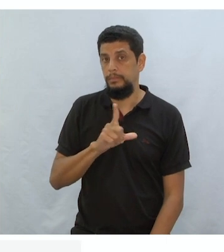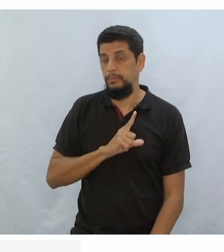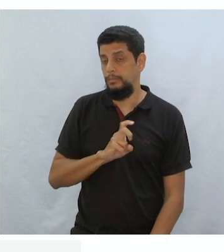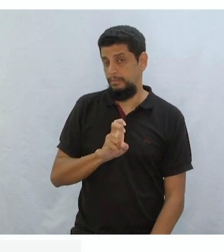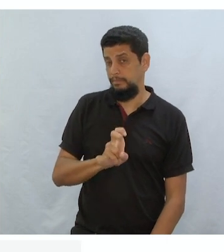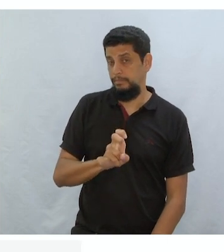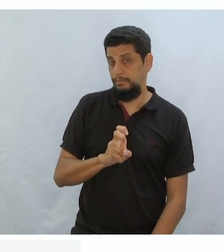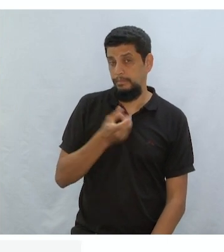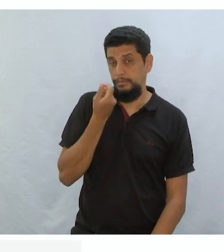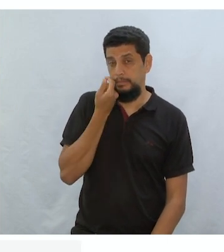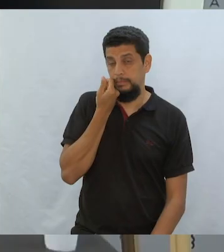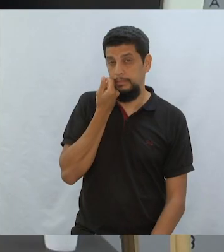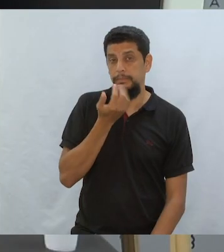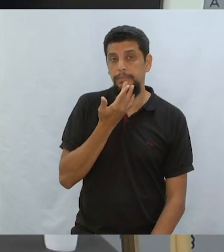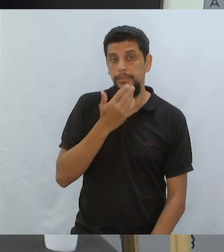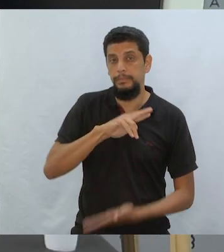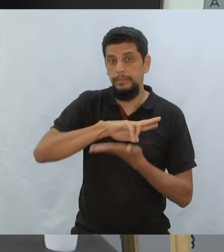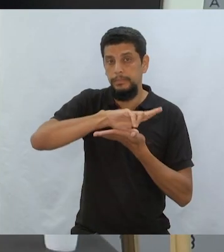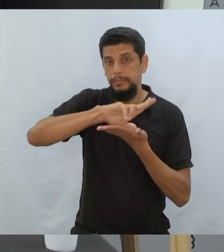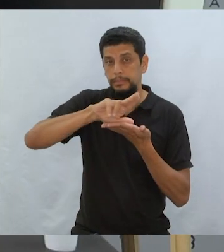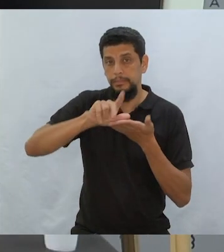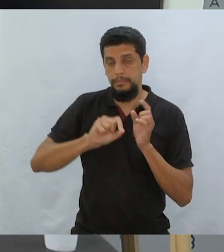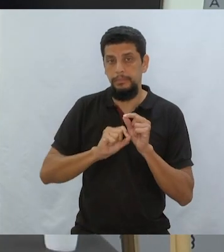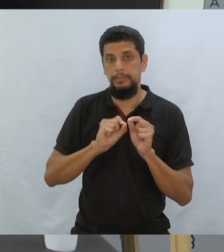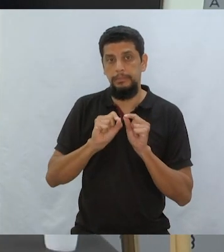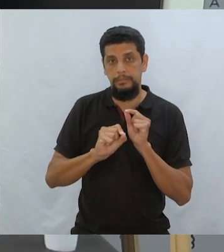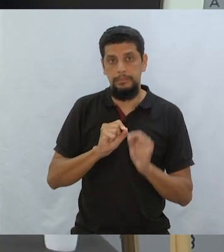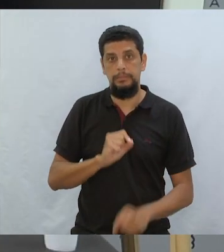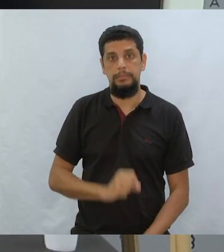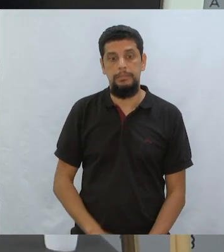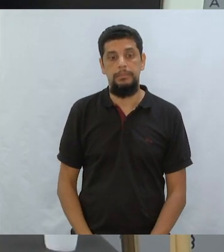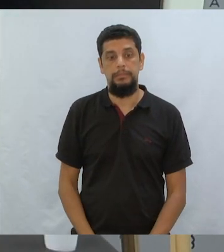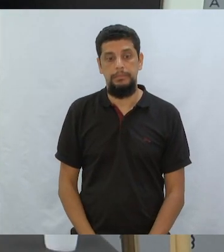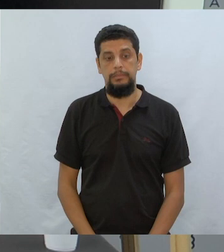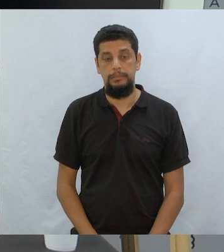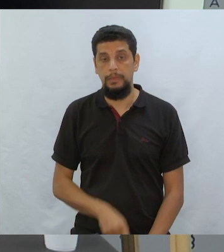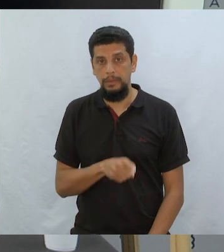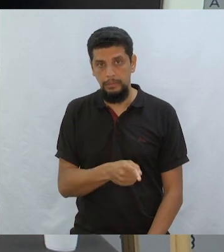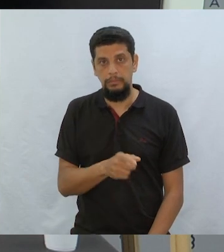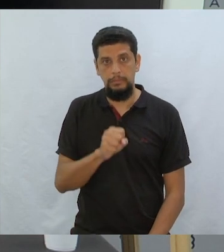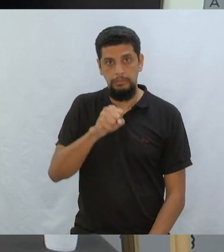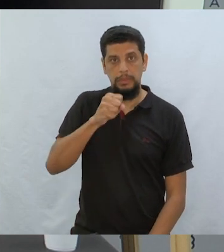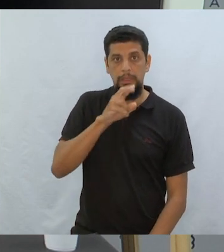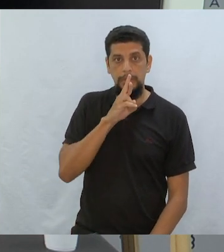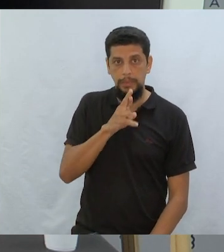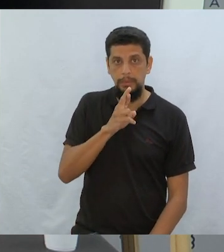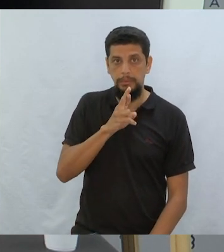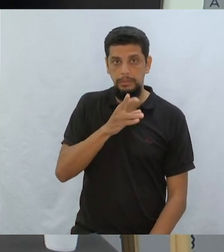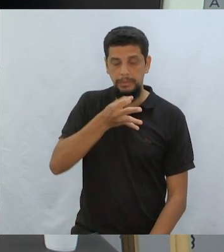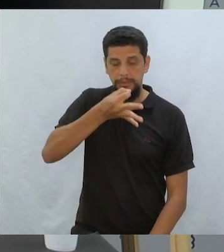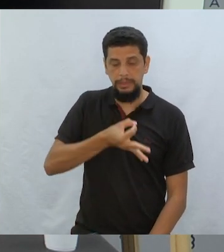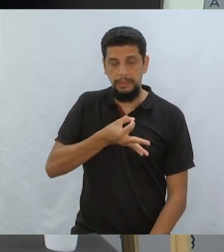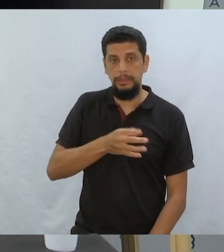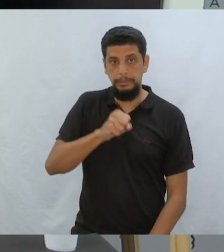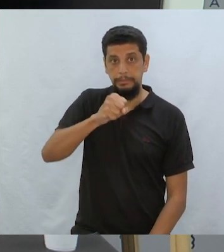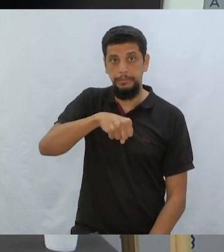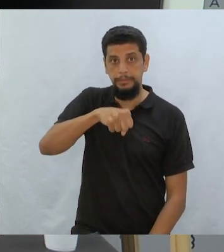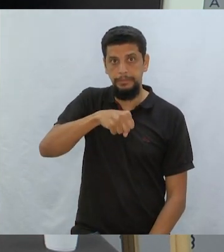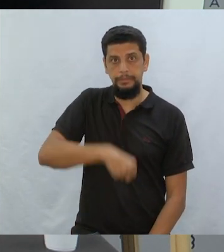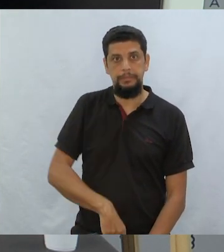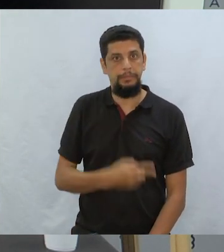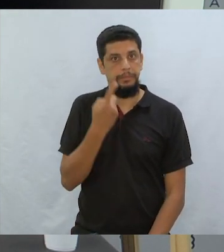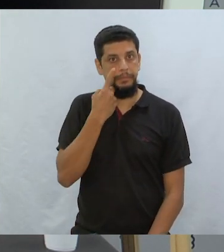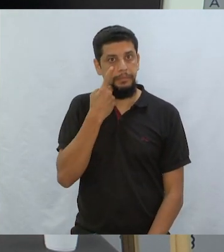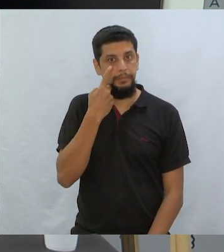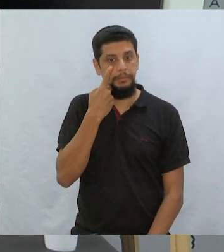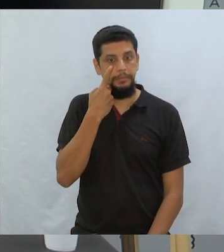poucos lápis. Então, quem tem mais é a Lia, sim. Você acertou? Espero que tenha acertado. Então, agora